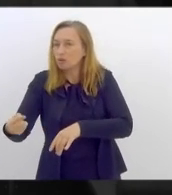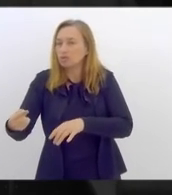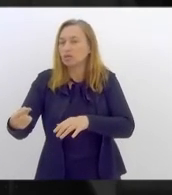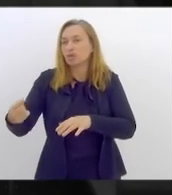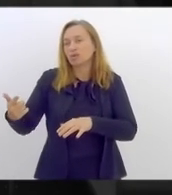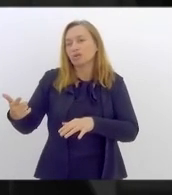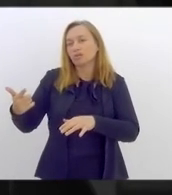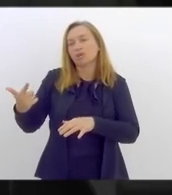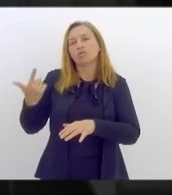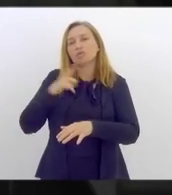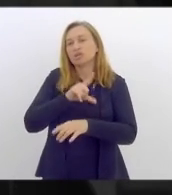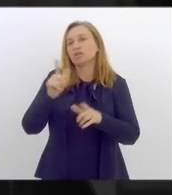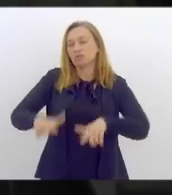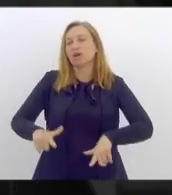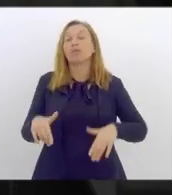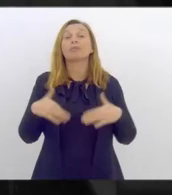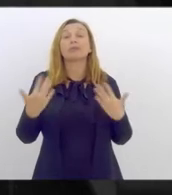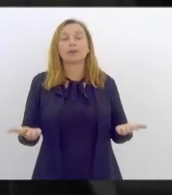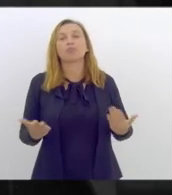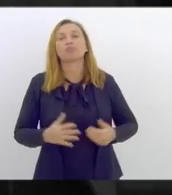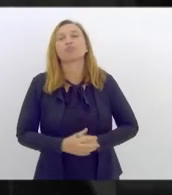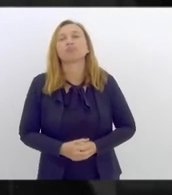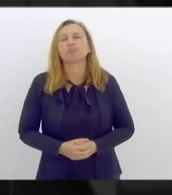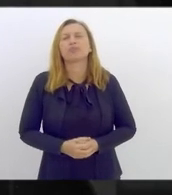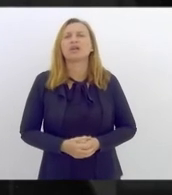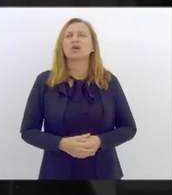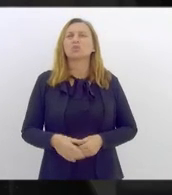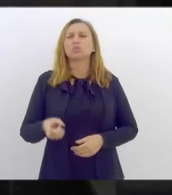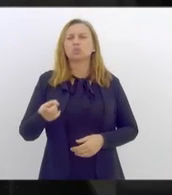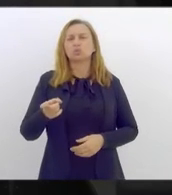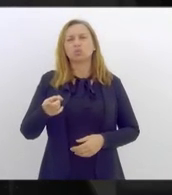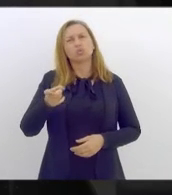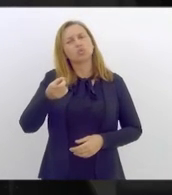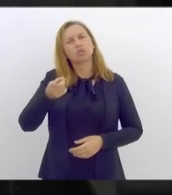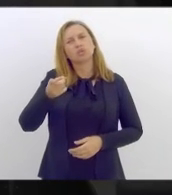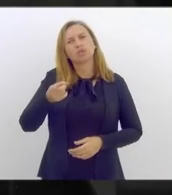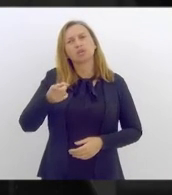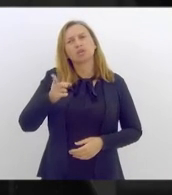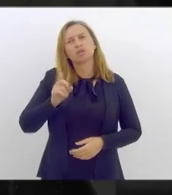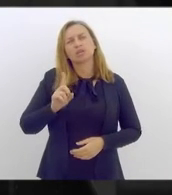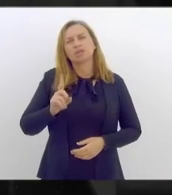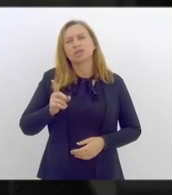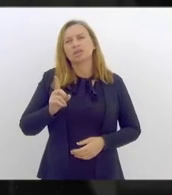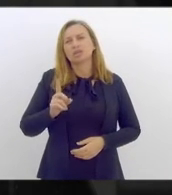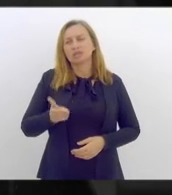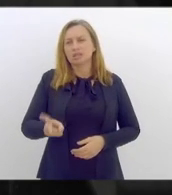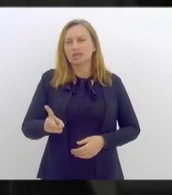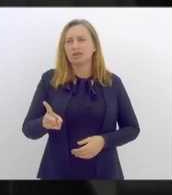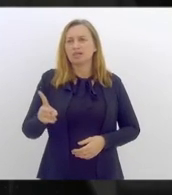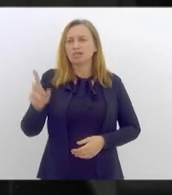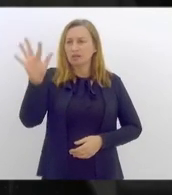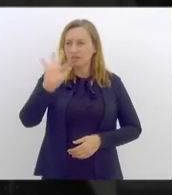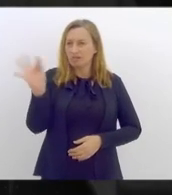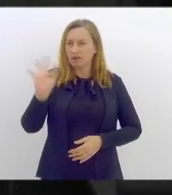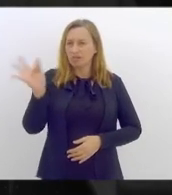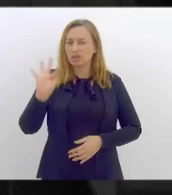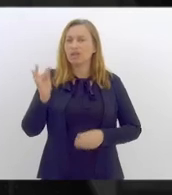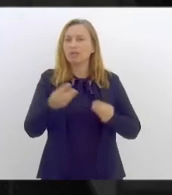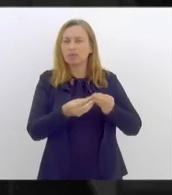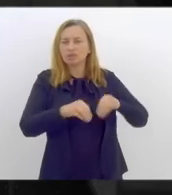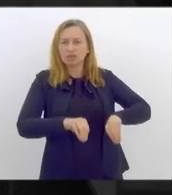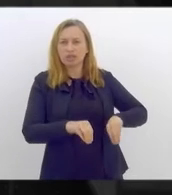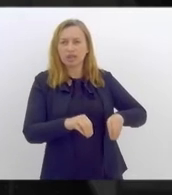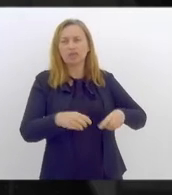completa no território ora frequentemente a Gama Souza Marques perdão é afetada por essa onda de violência